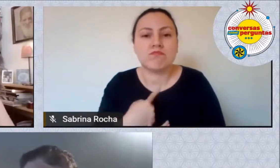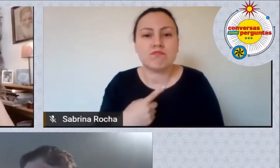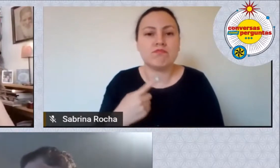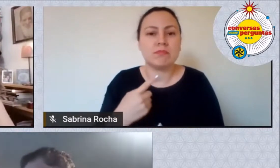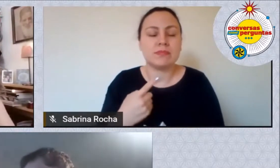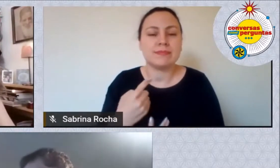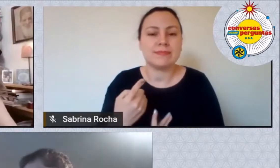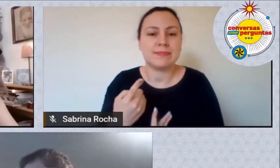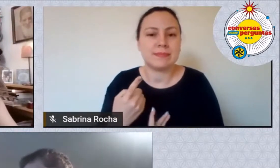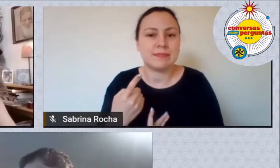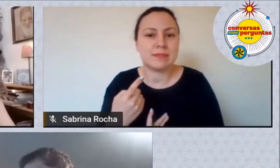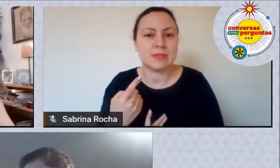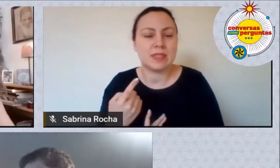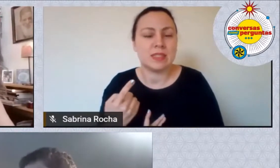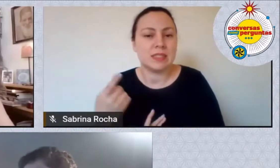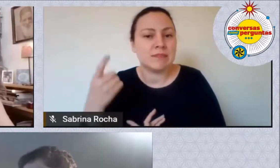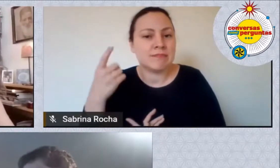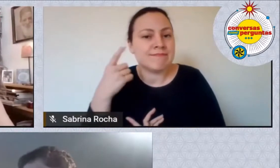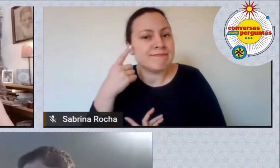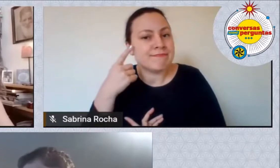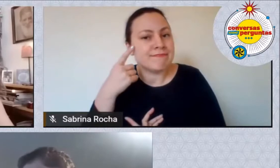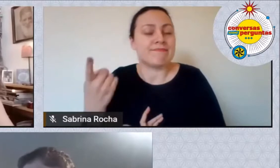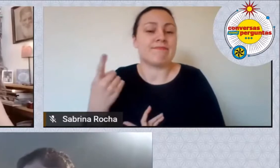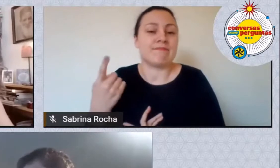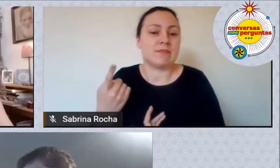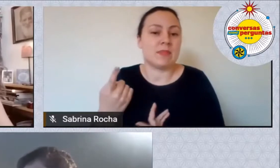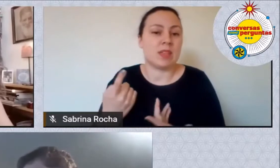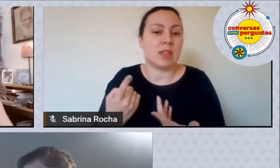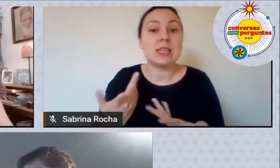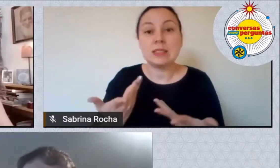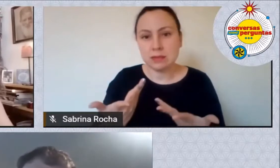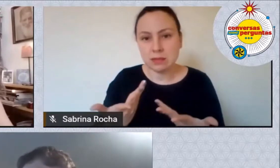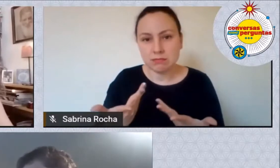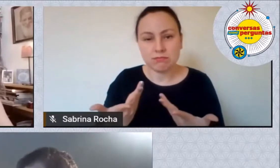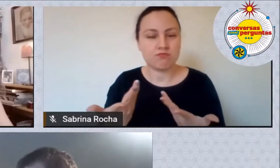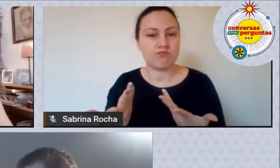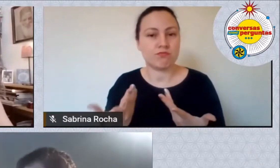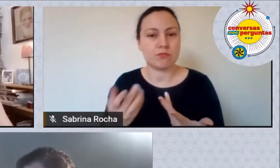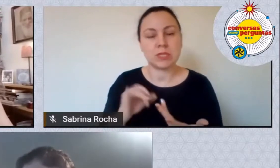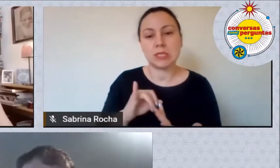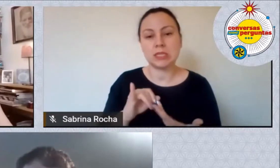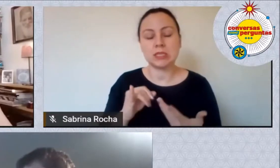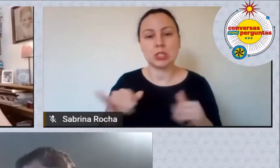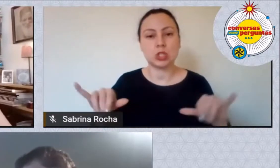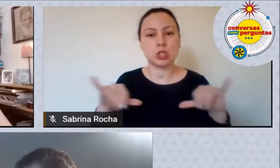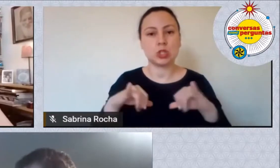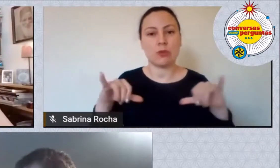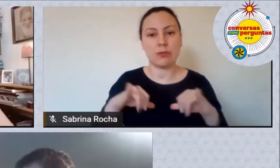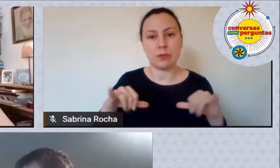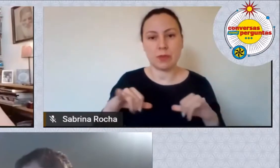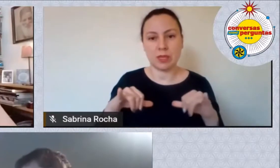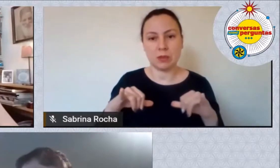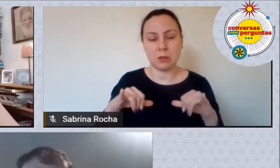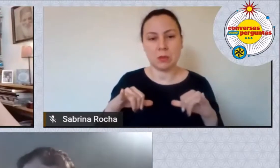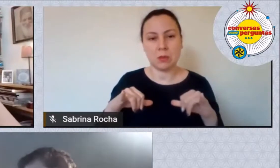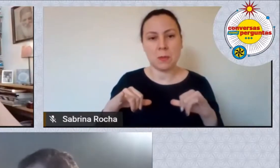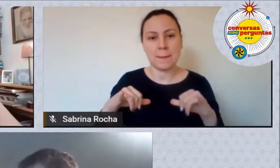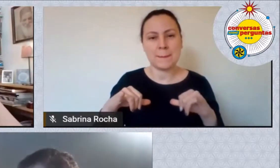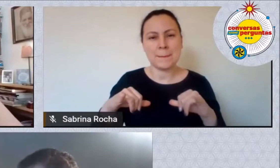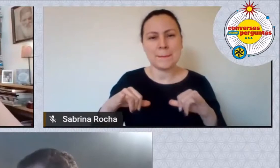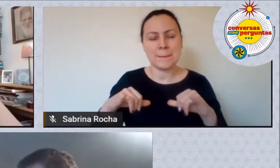E numa situação em que o sofrimento das pessoas, ele é maltratado, ele é